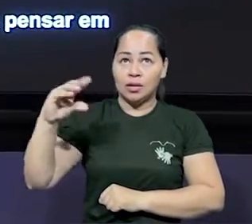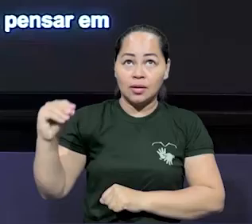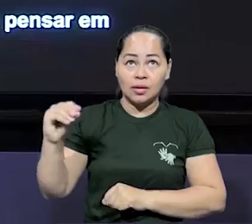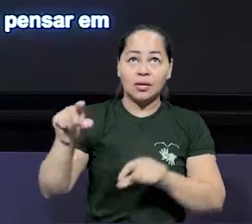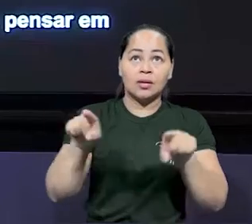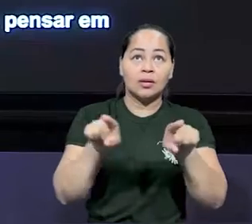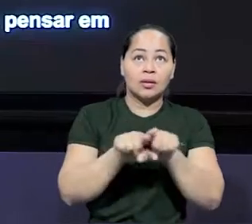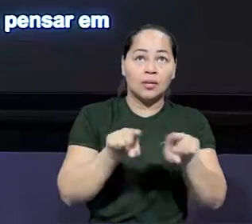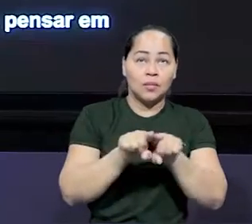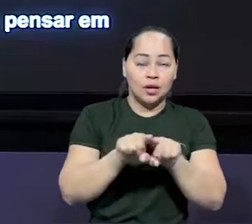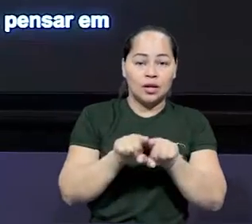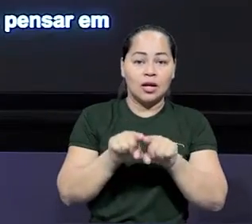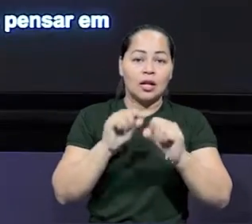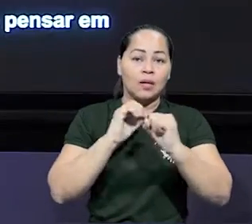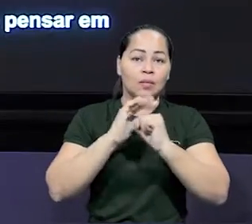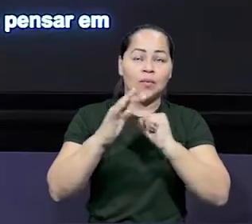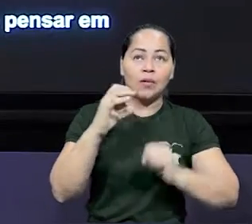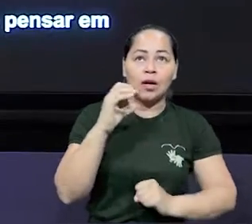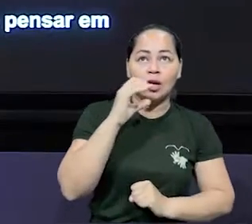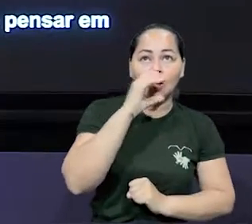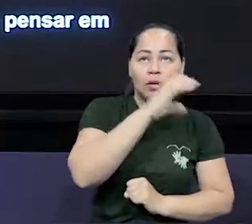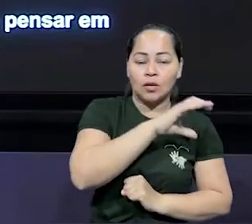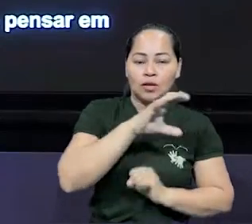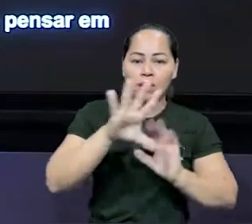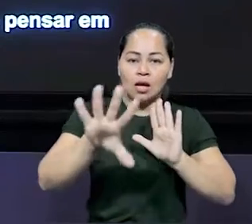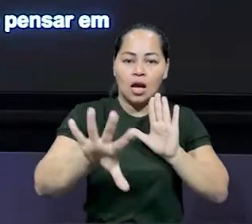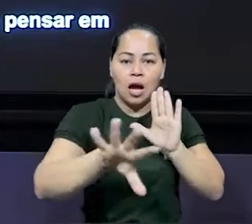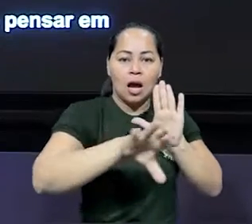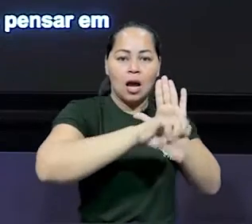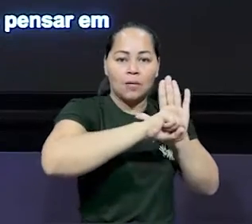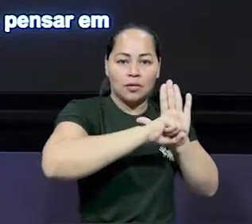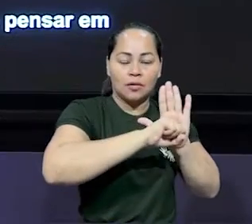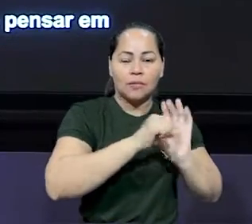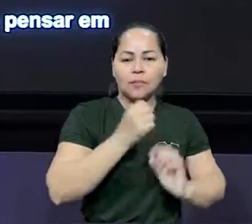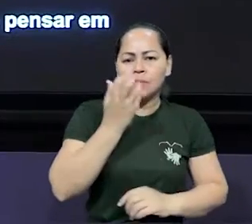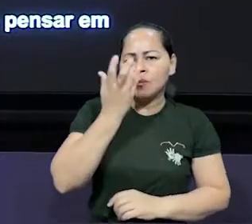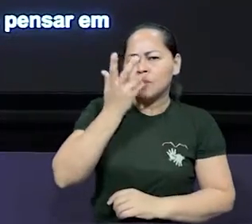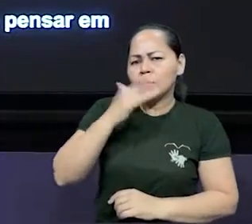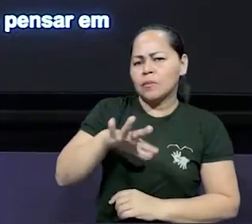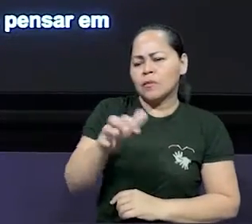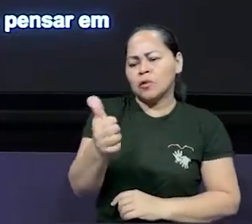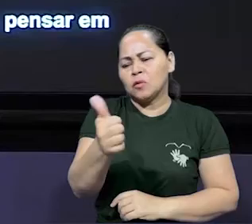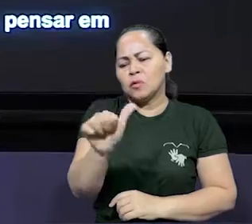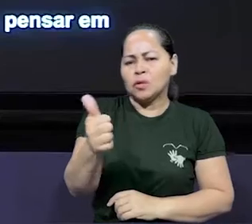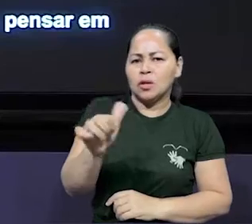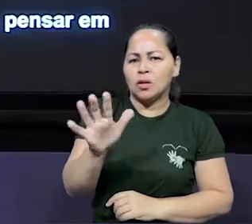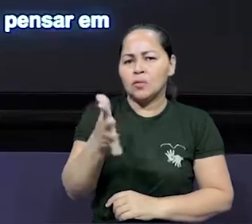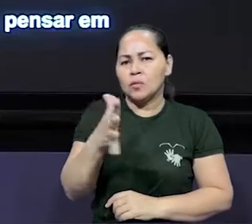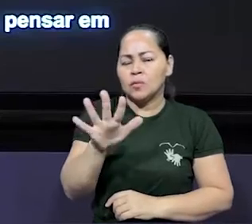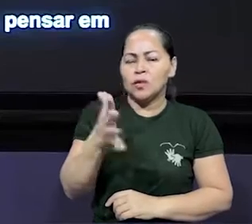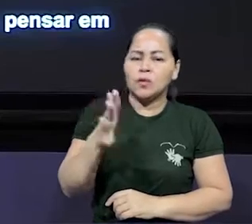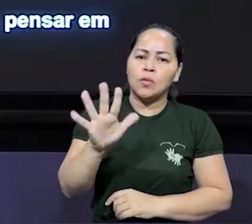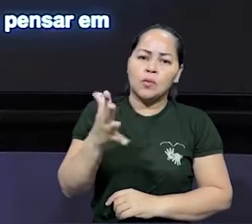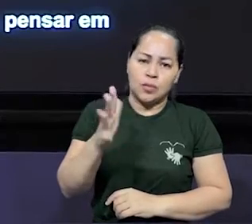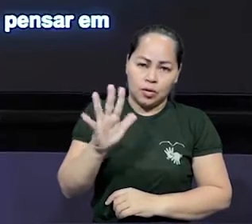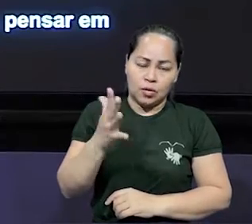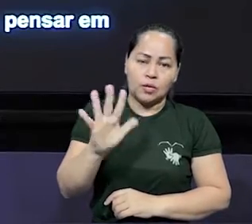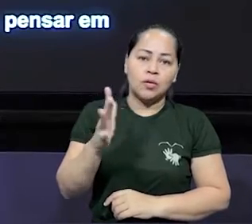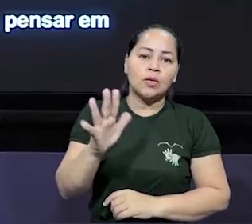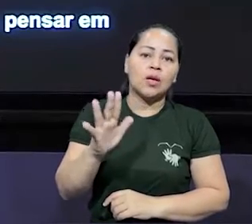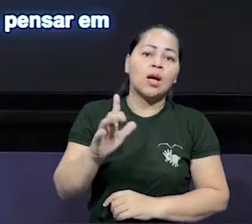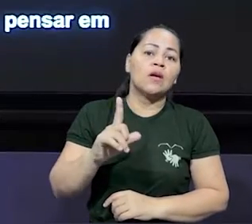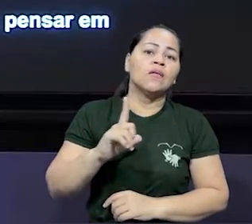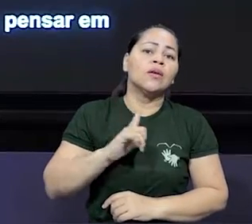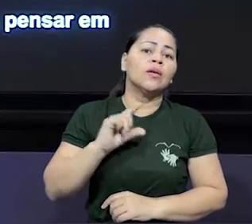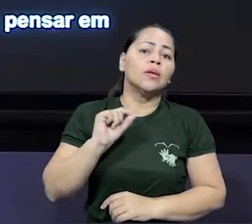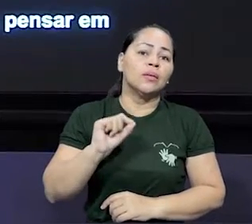operações formais e abstratas, a criança, por volta dos 11 anos, dali por diante,